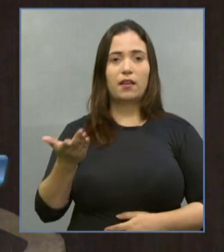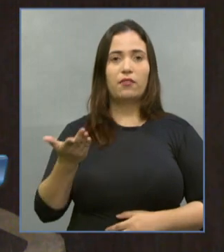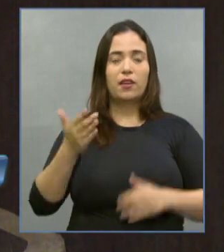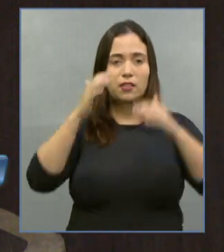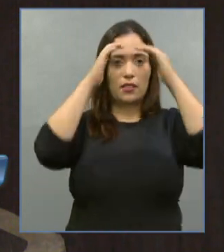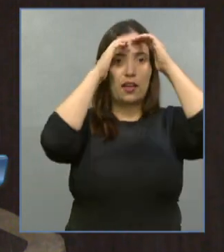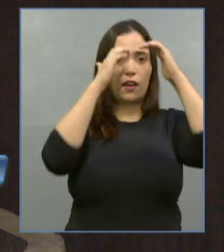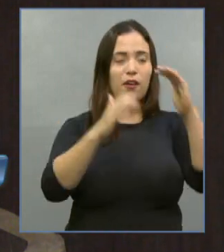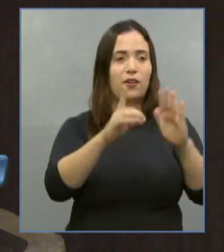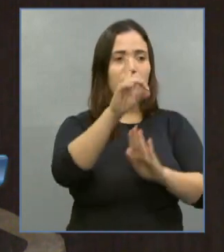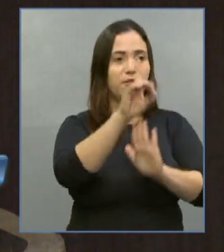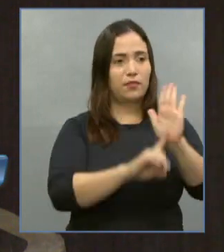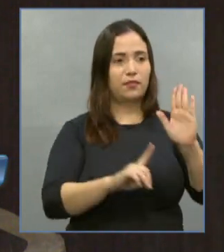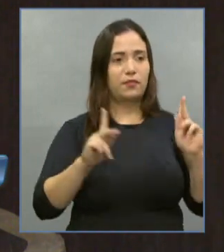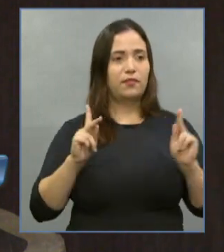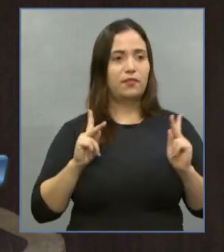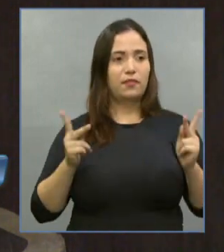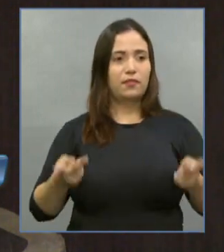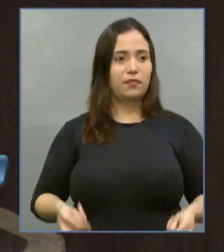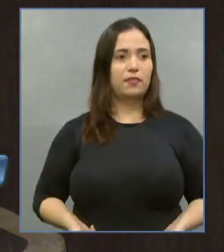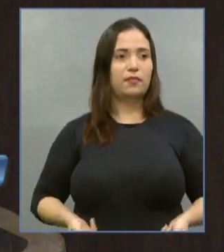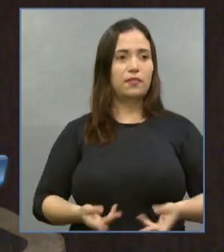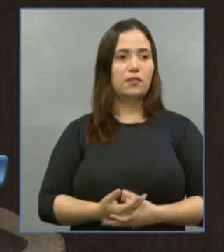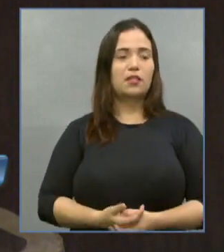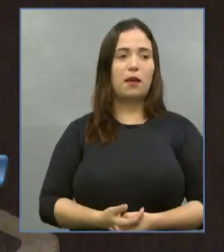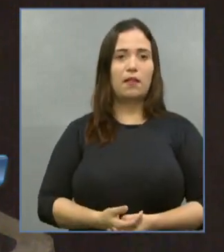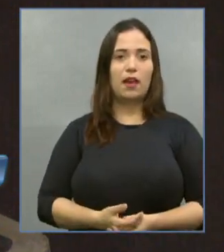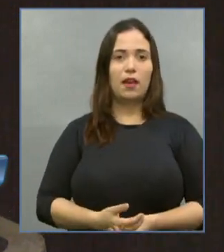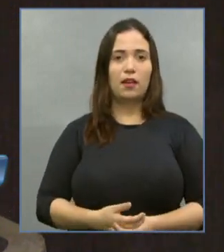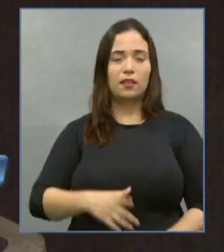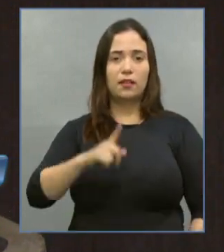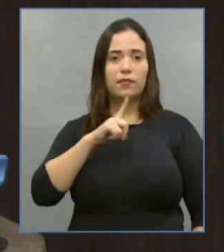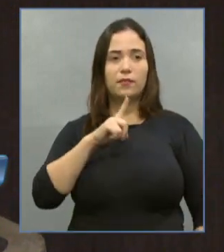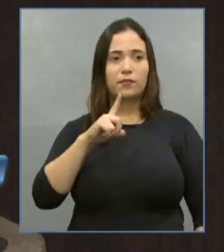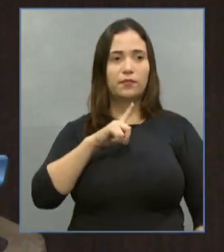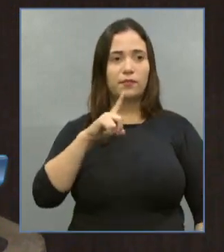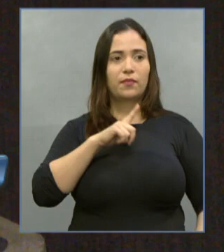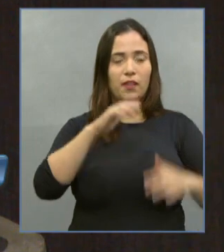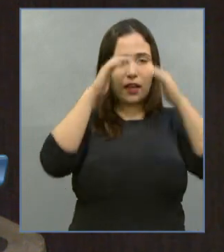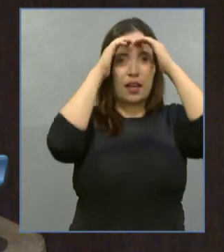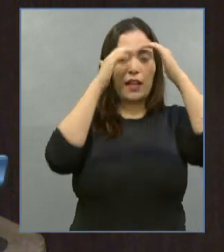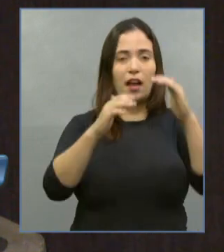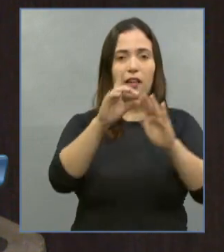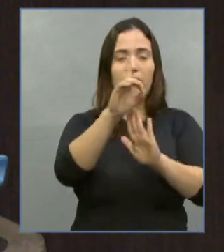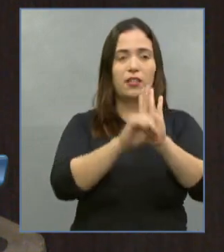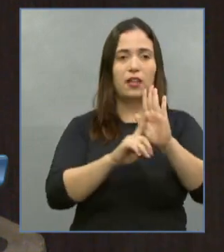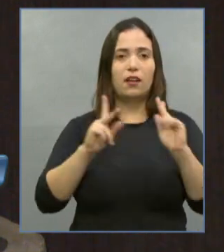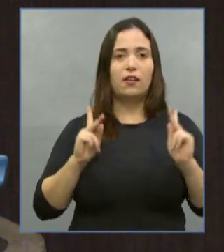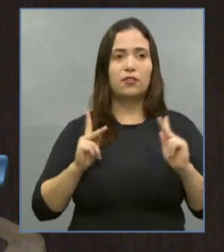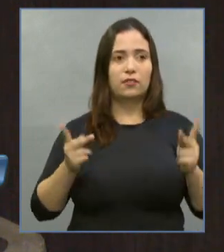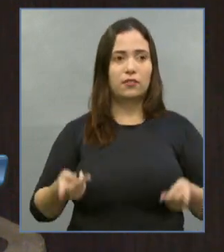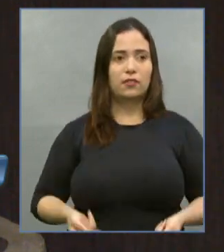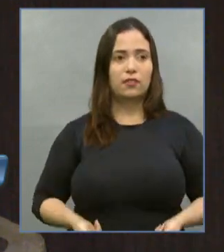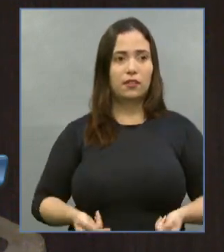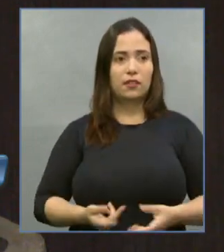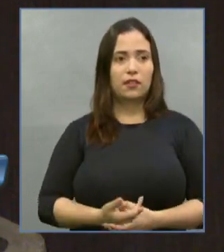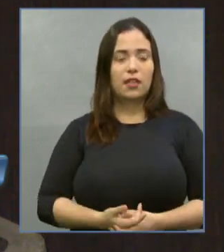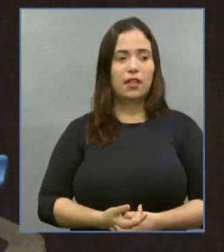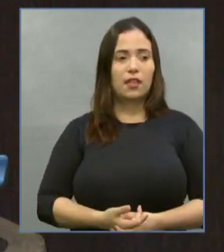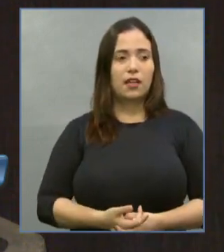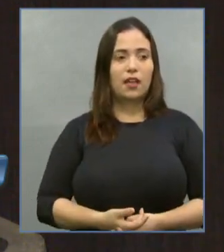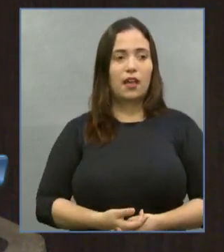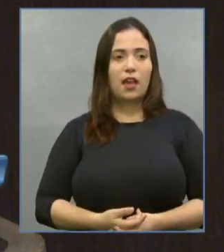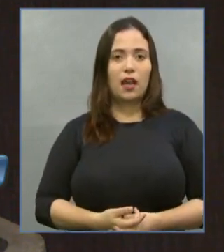vida de crianças e adolescentes, a mais uma vez fazer uma denúncia e uma exigência